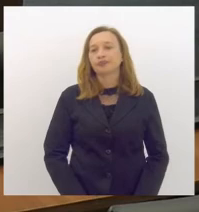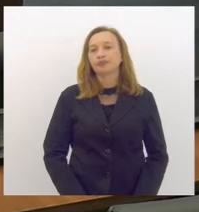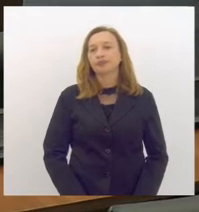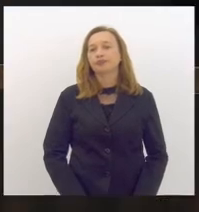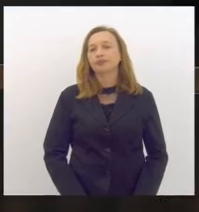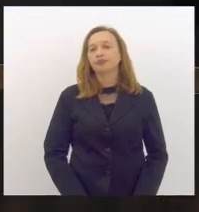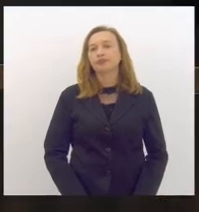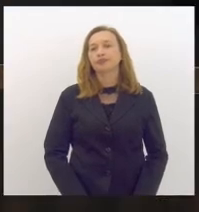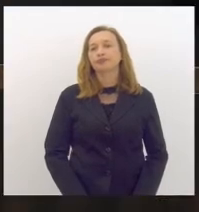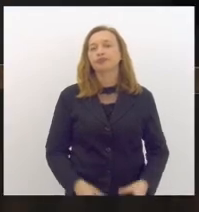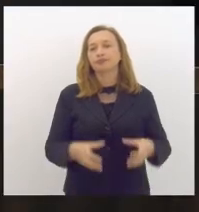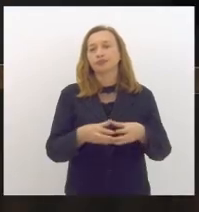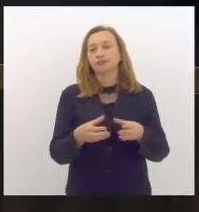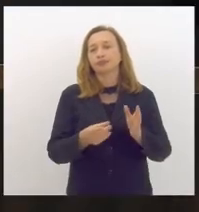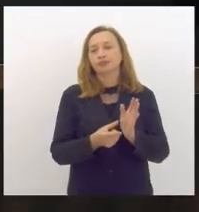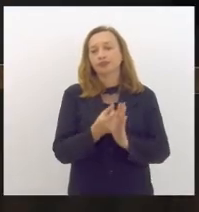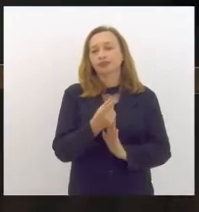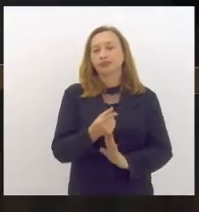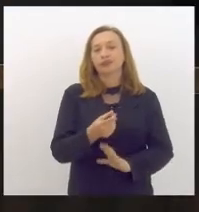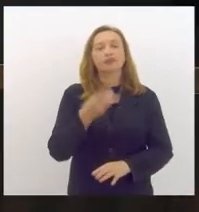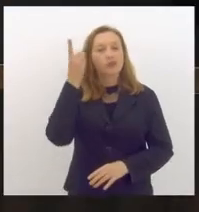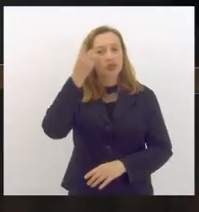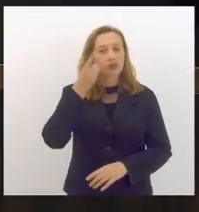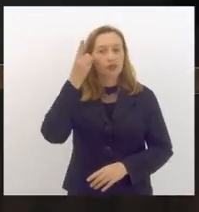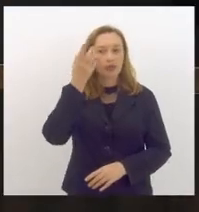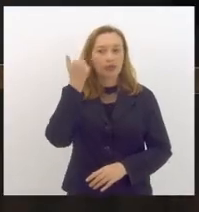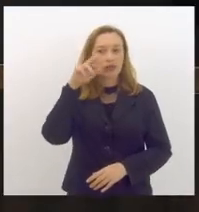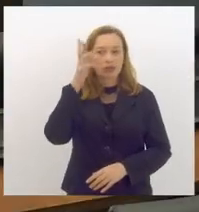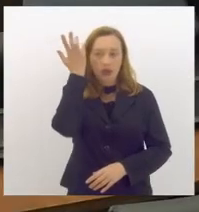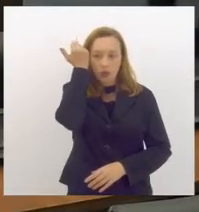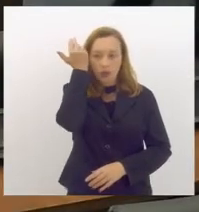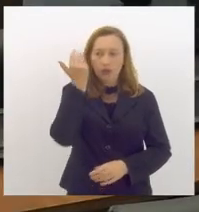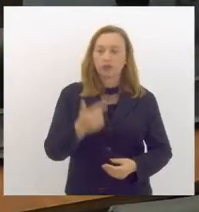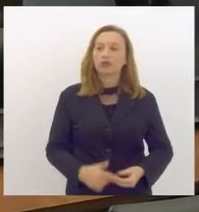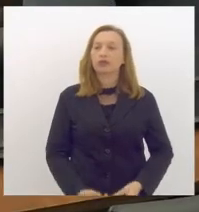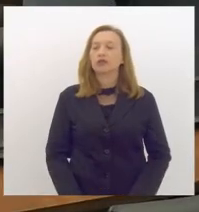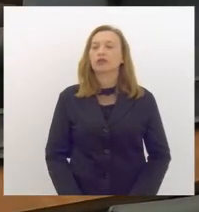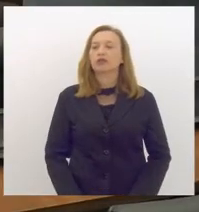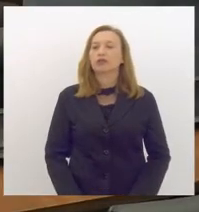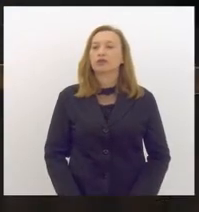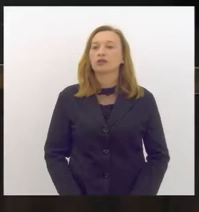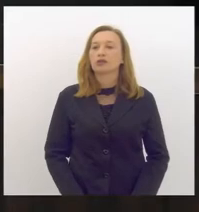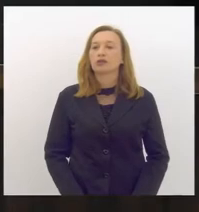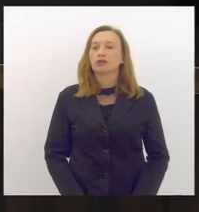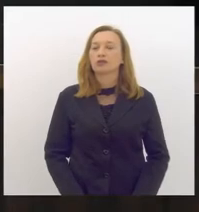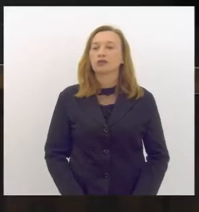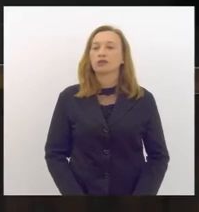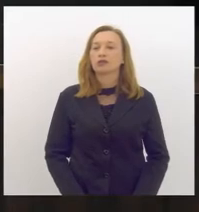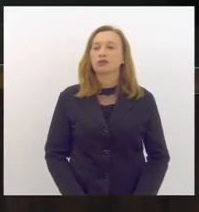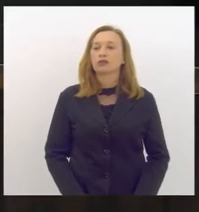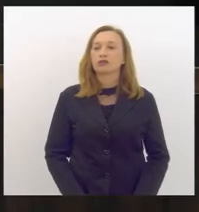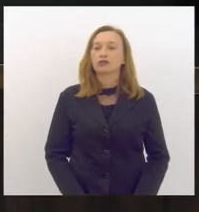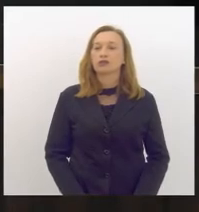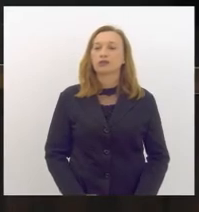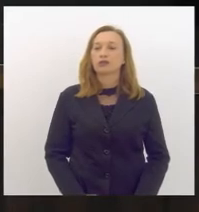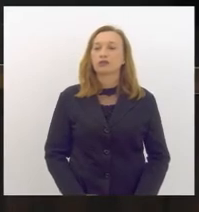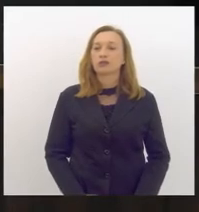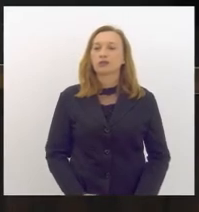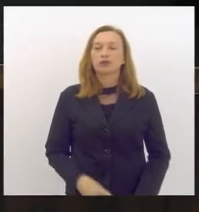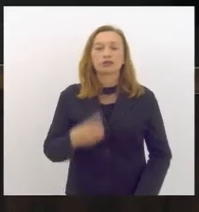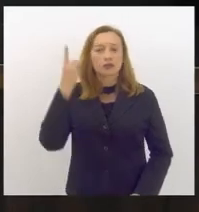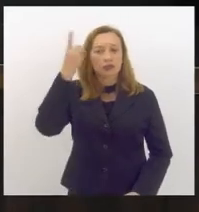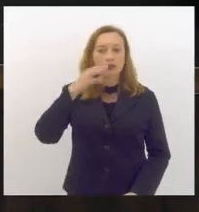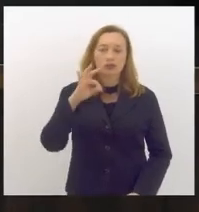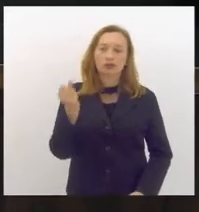Pela Comissão de Orçamento, deputado Eliomar Coelho. A presidência convida a deputada Marta Rocha para